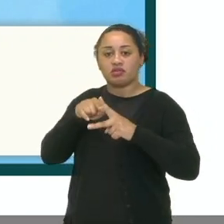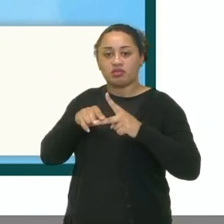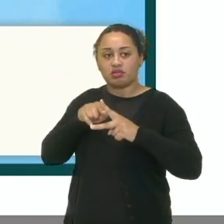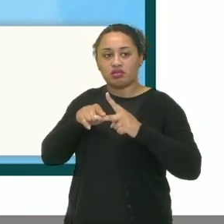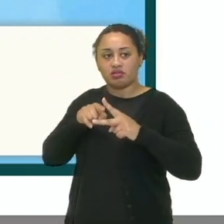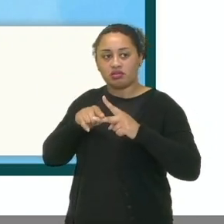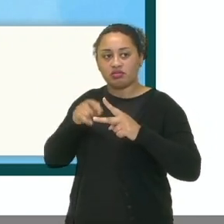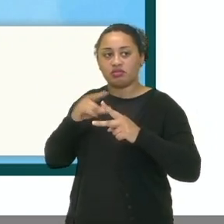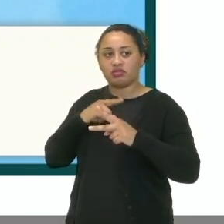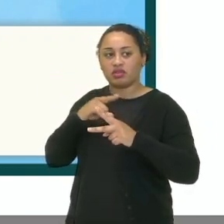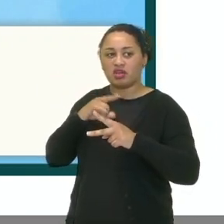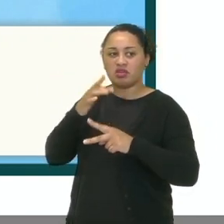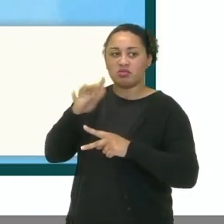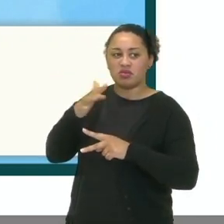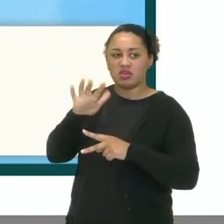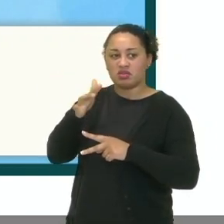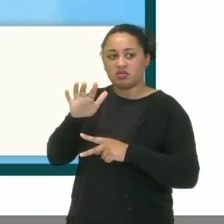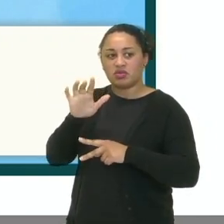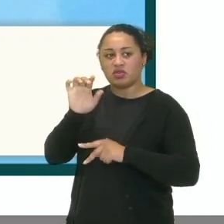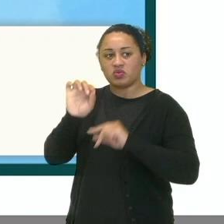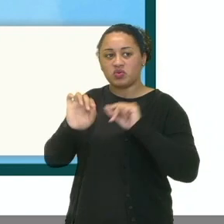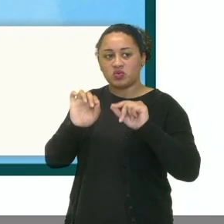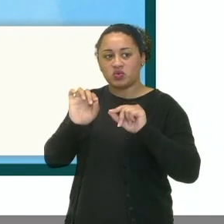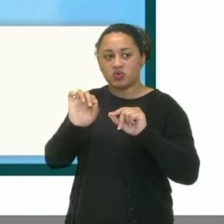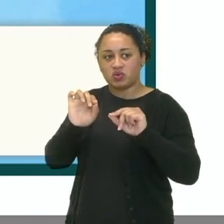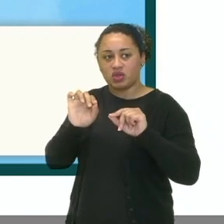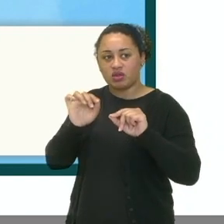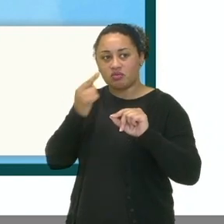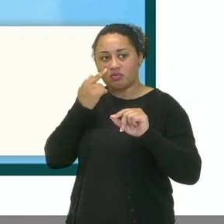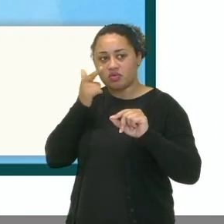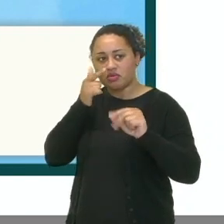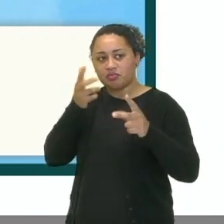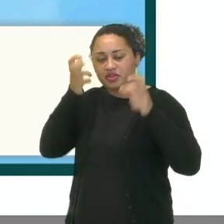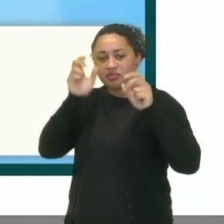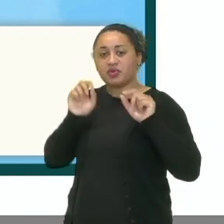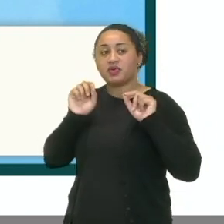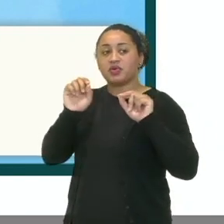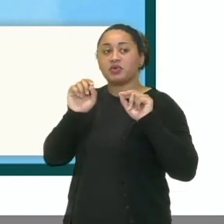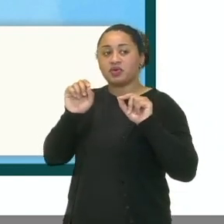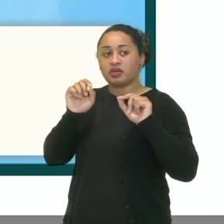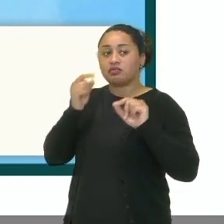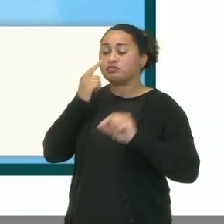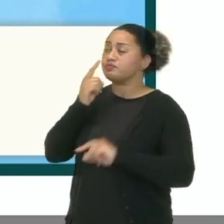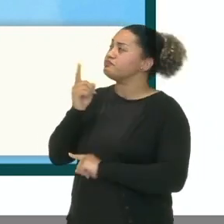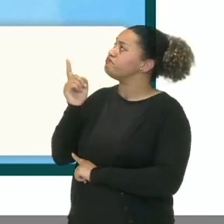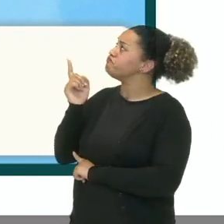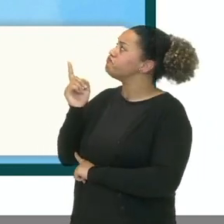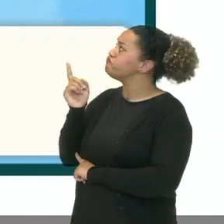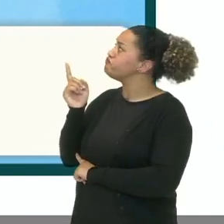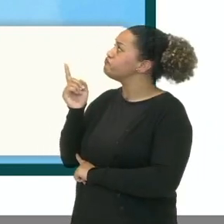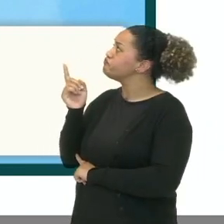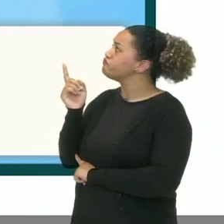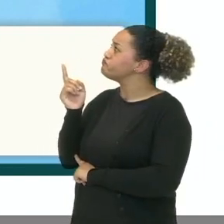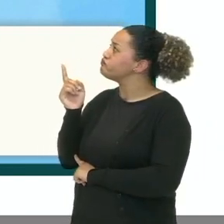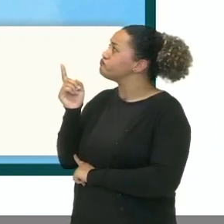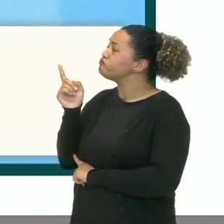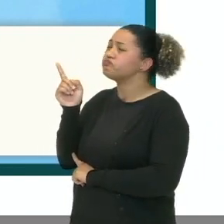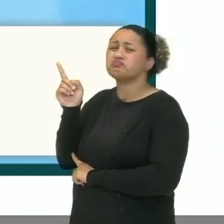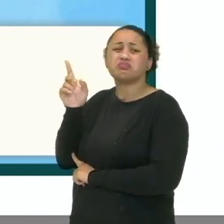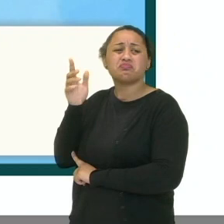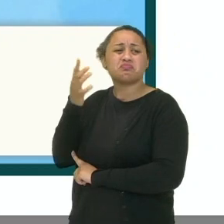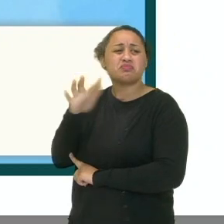estender aqui, ele vai dar aproximadamente ali, né? Se a gente observar, ó, encaixando ele aqui, ó, ele vai dar